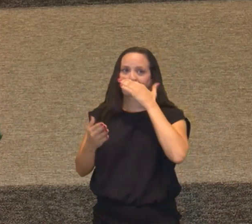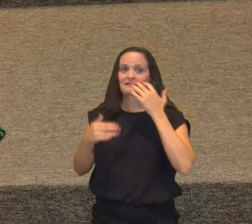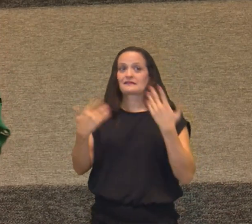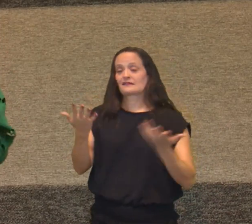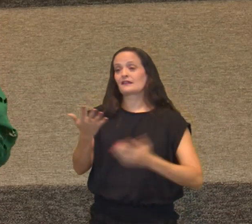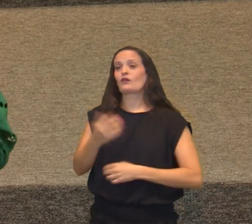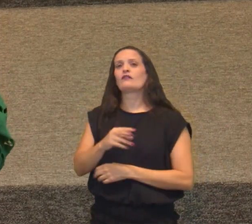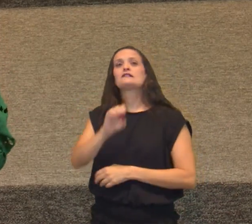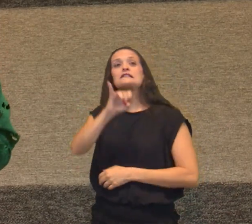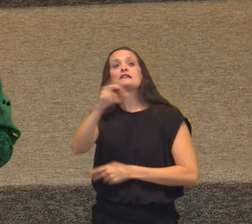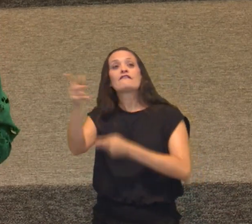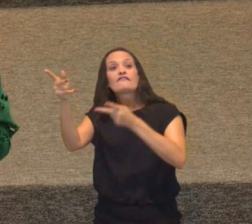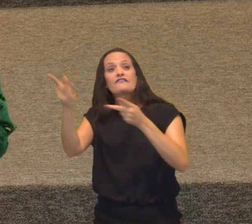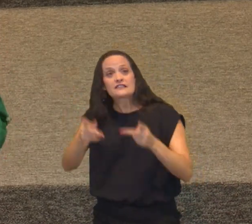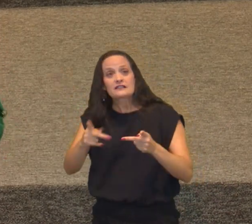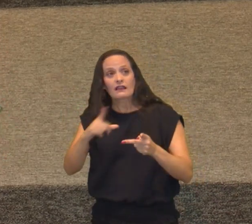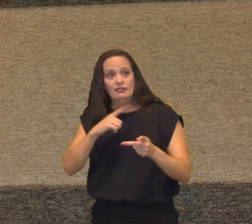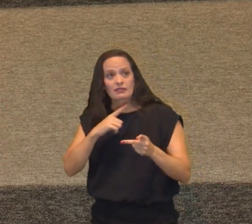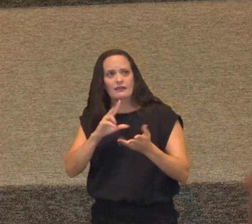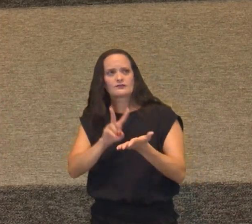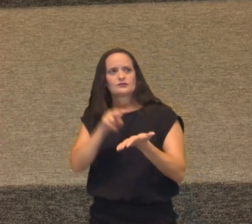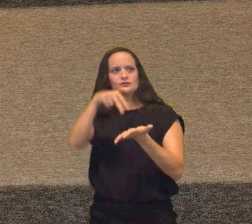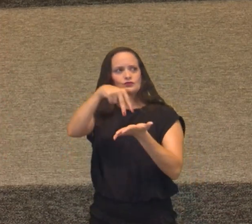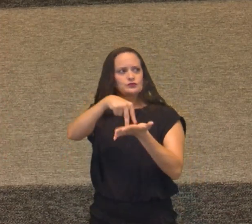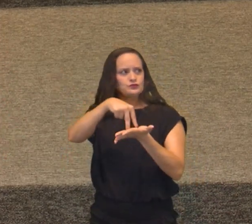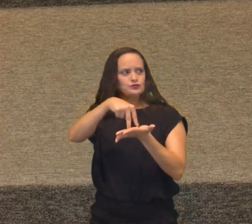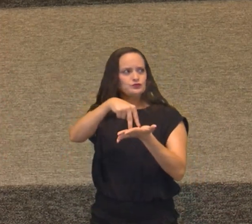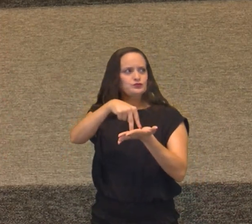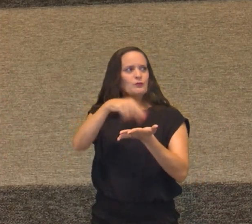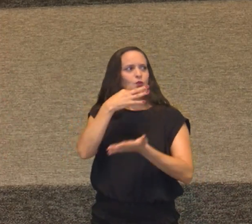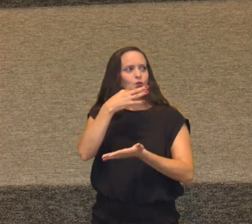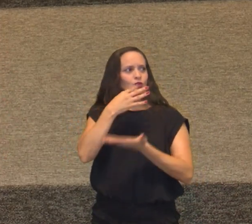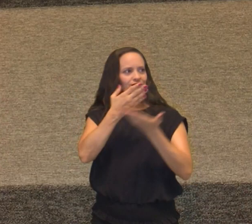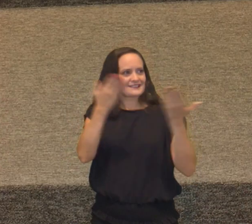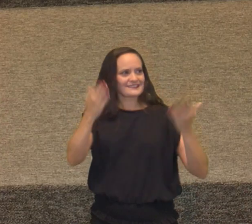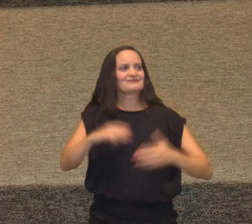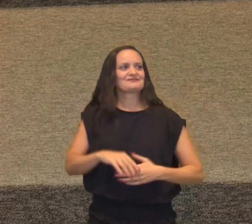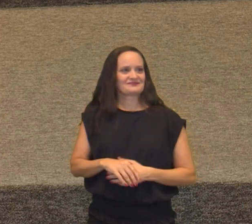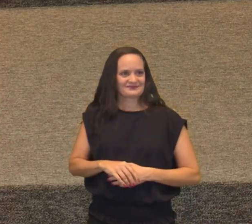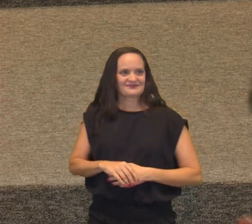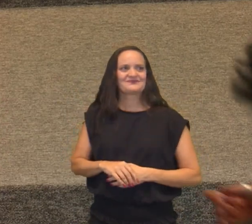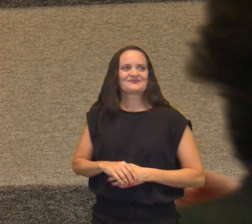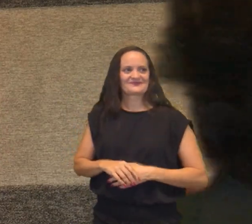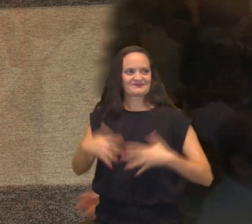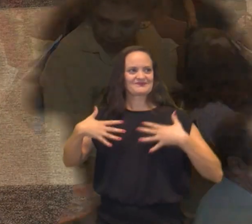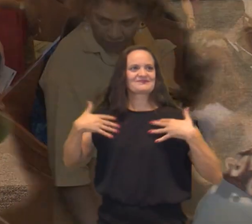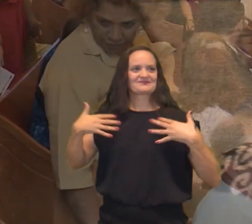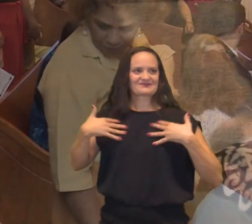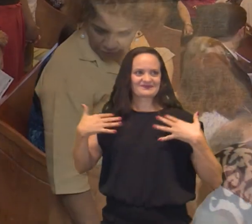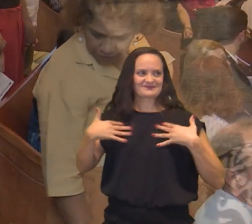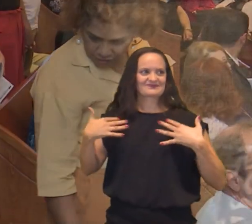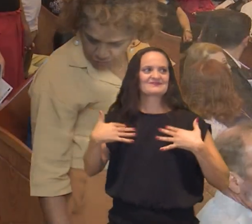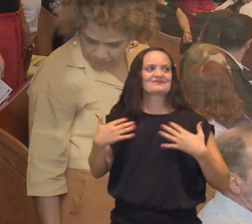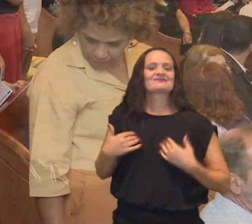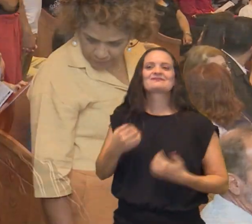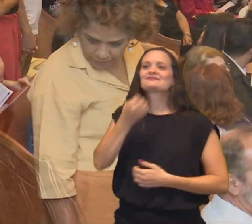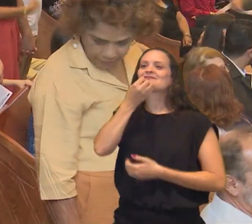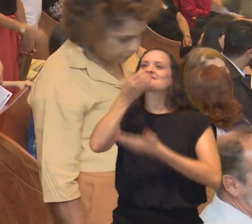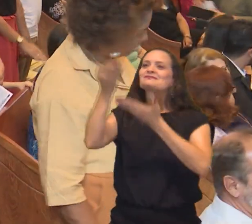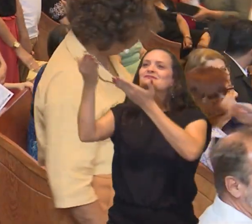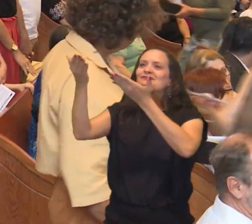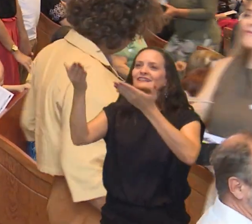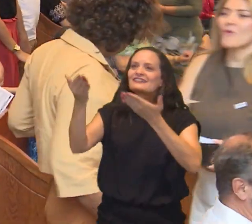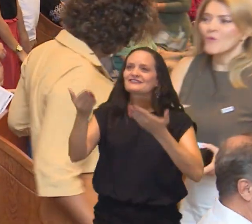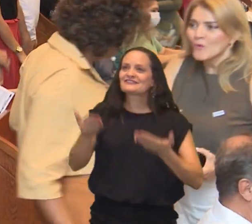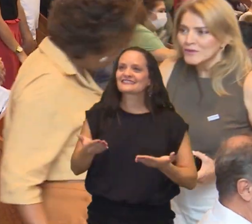fique de pé por alguns instantes para que assim possamos reconhecê-lo. Que alegria, sejam muito